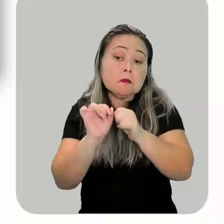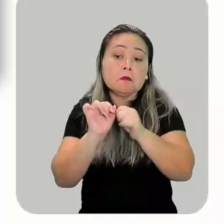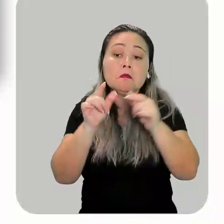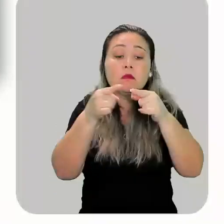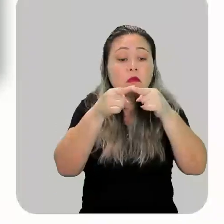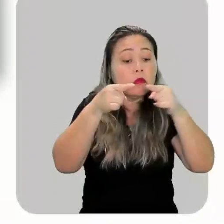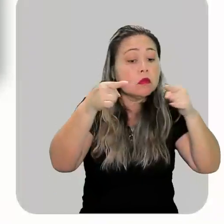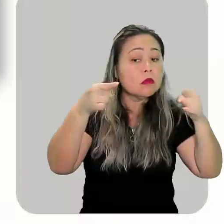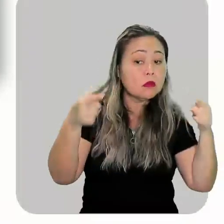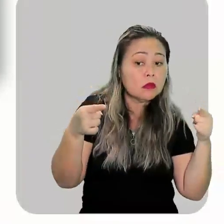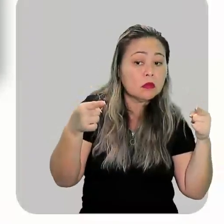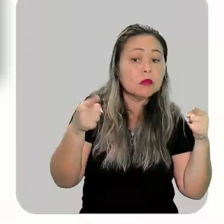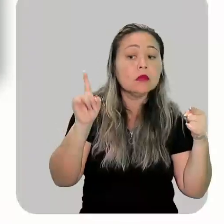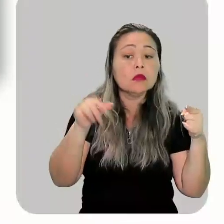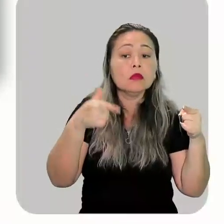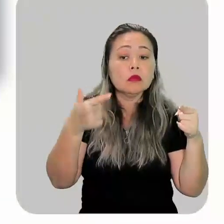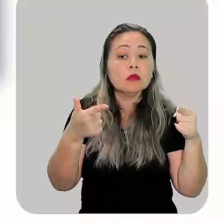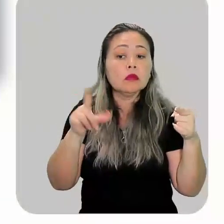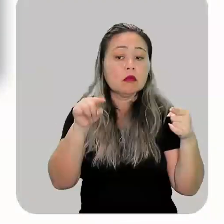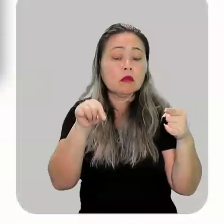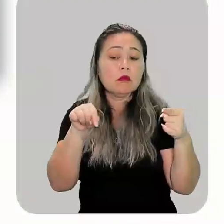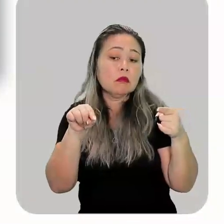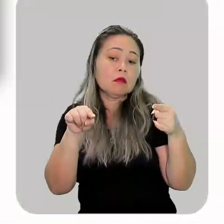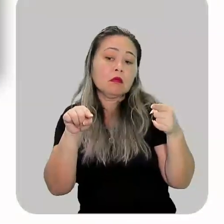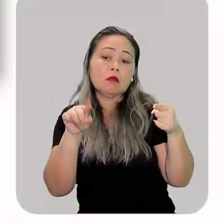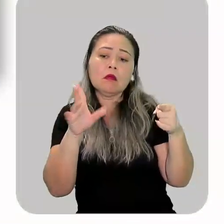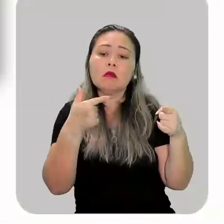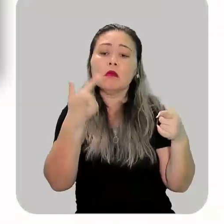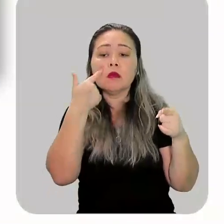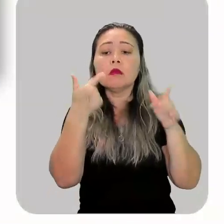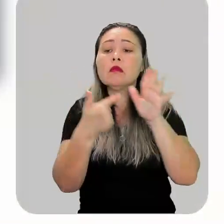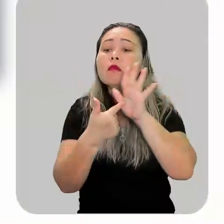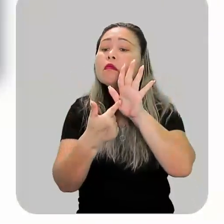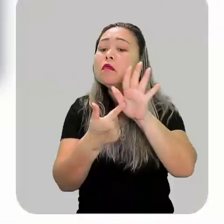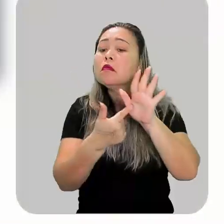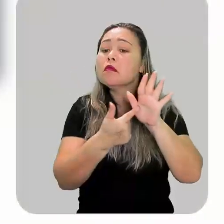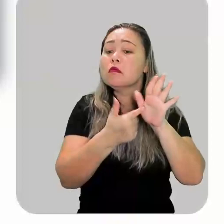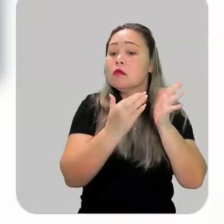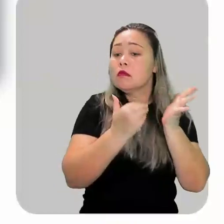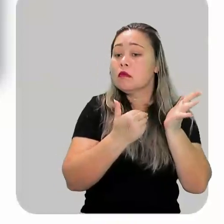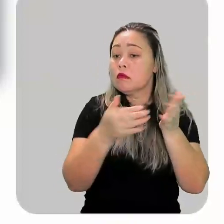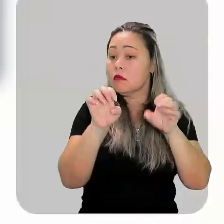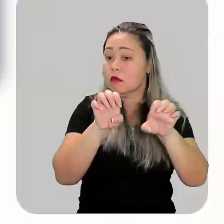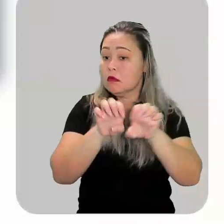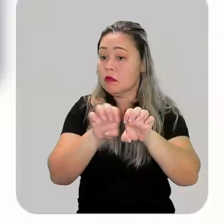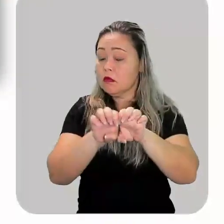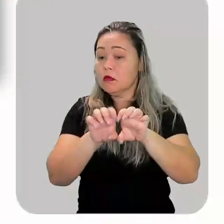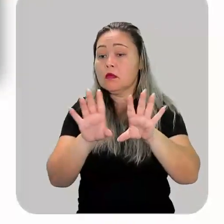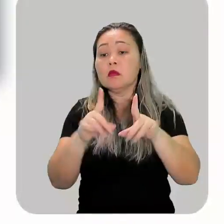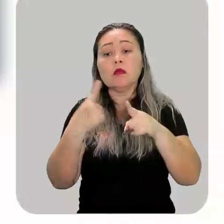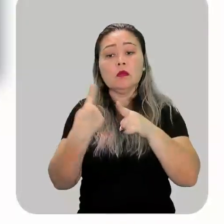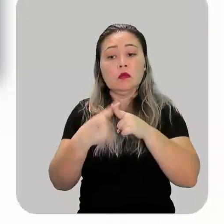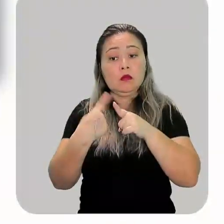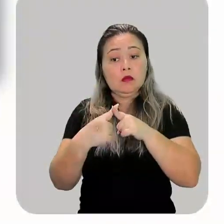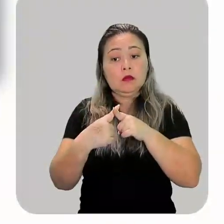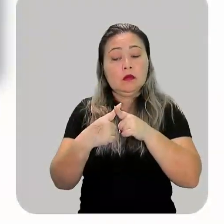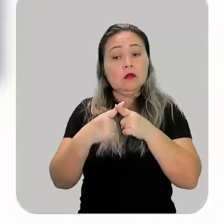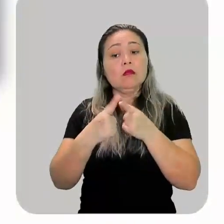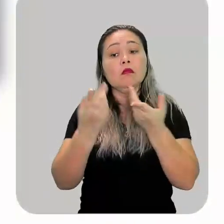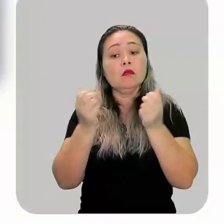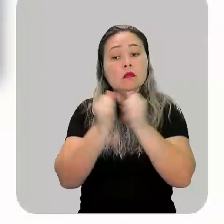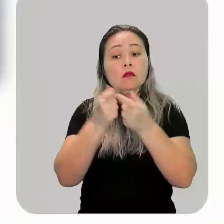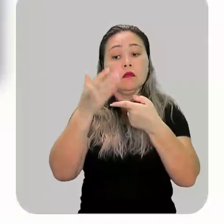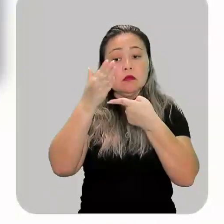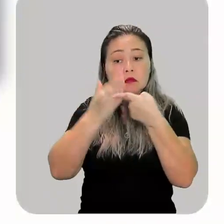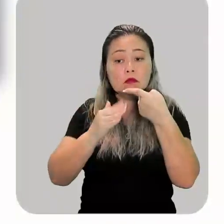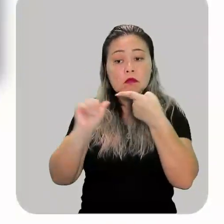eixo maior é aquele que vai estar, né, indicado pelo o início da equação. Por quê? Porque ele vai ficar sendo